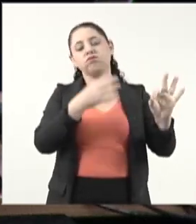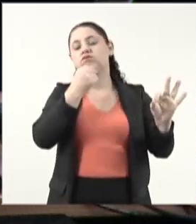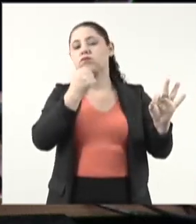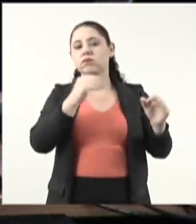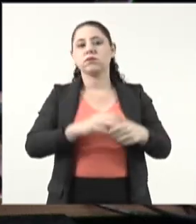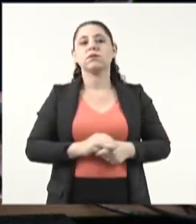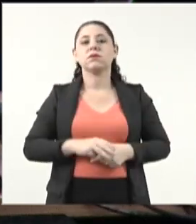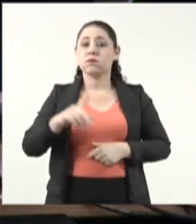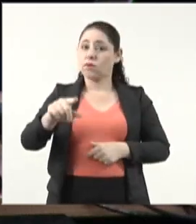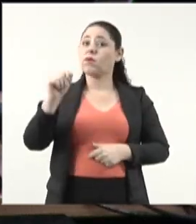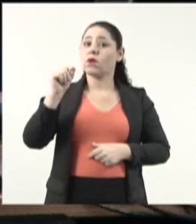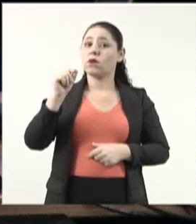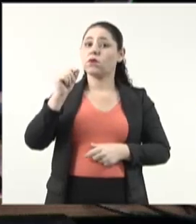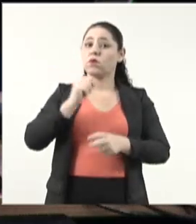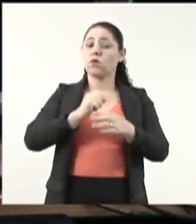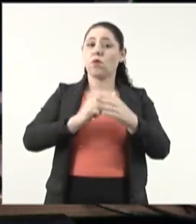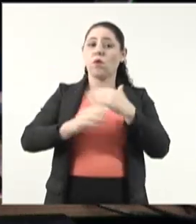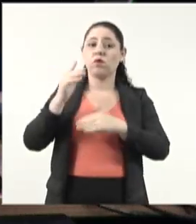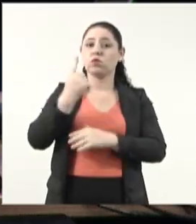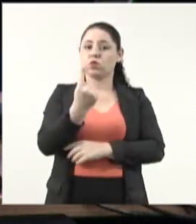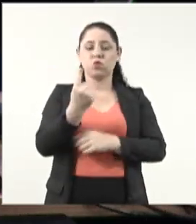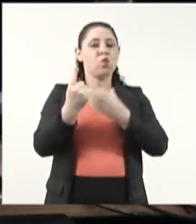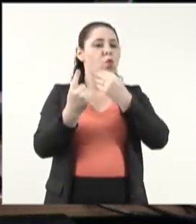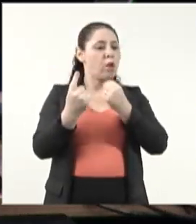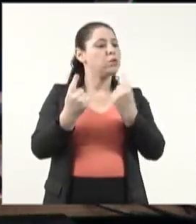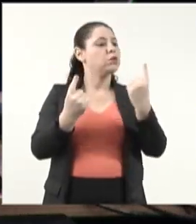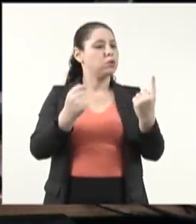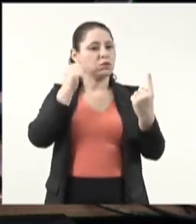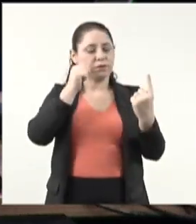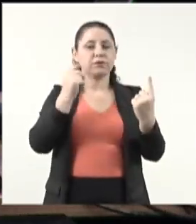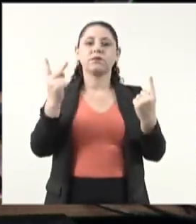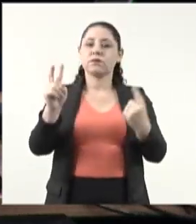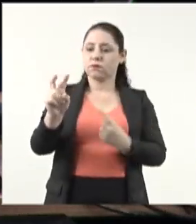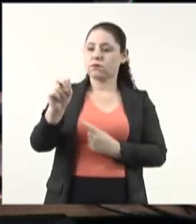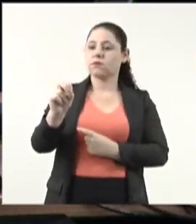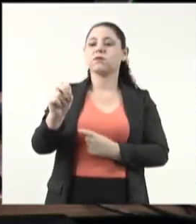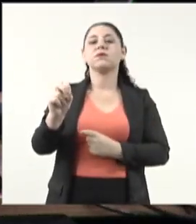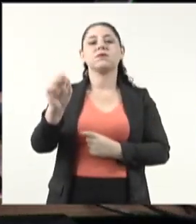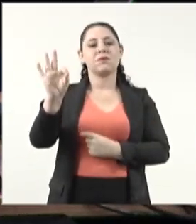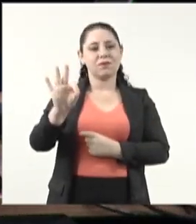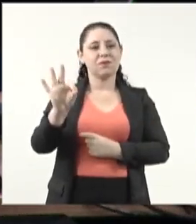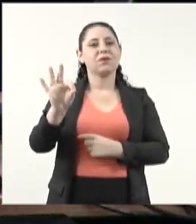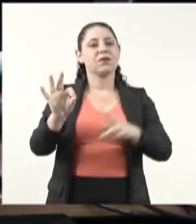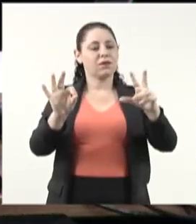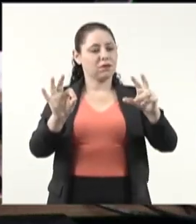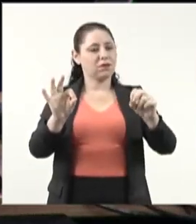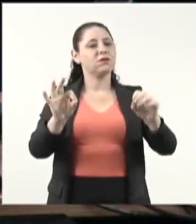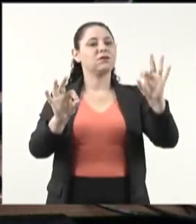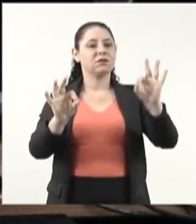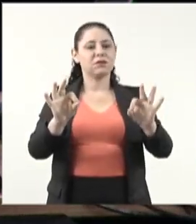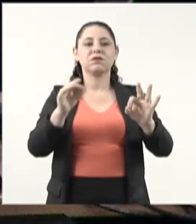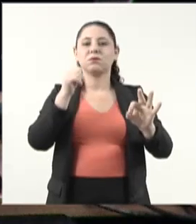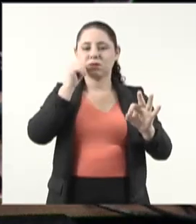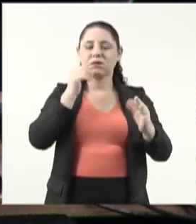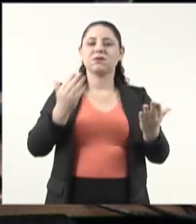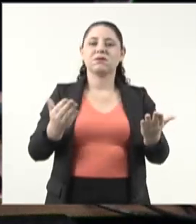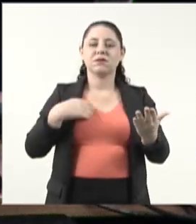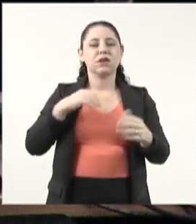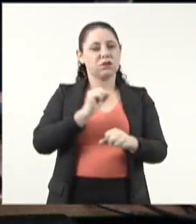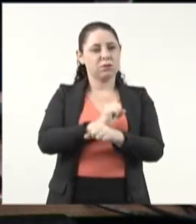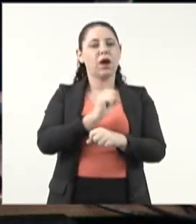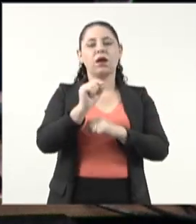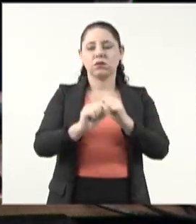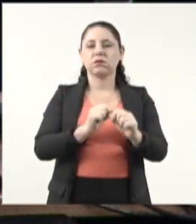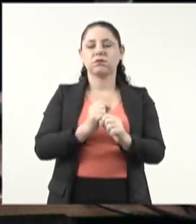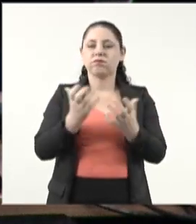nós elegemos na eleição passada um homem e uma mulher, né? 50% de homens e de mulheres. E eu espero que